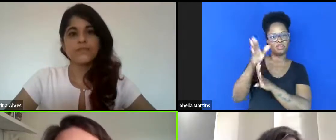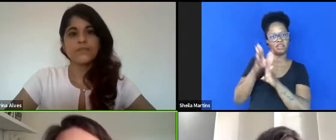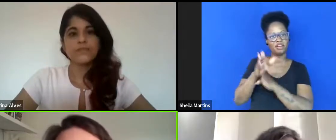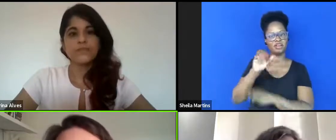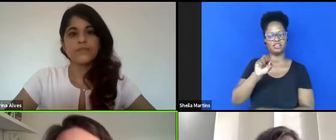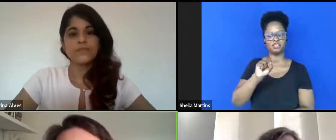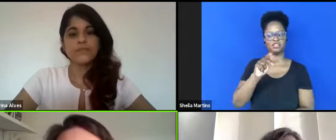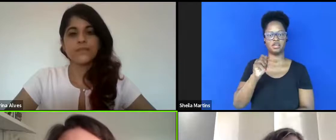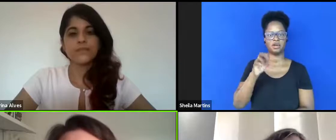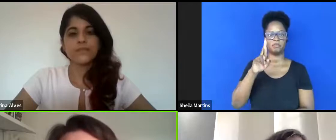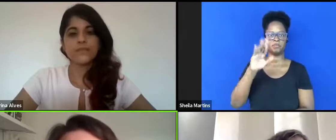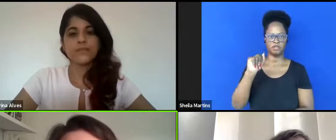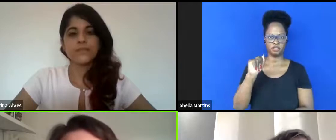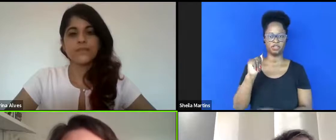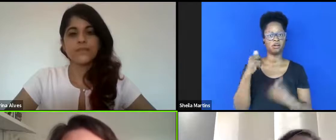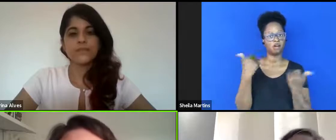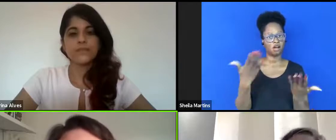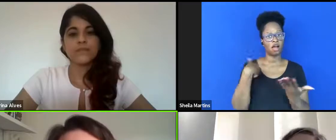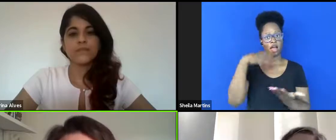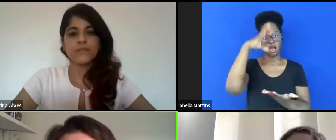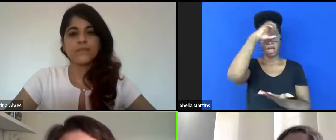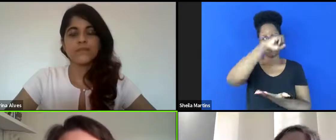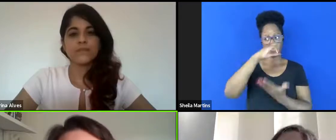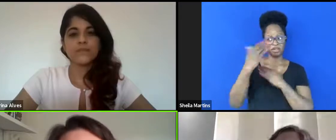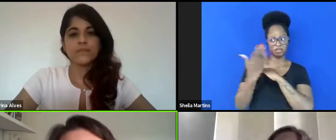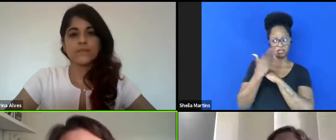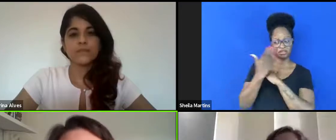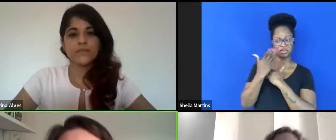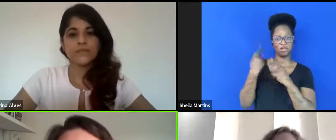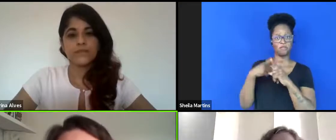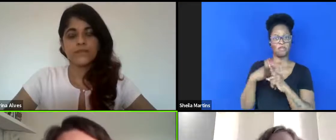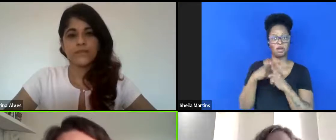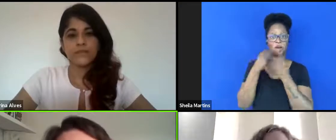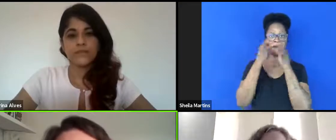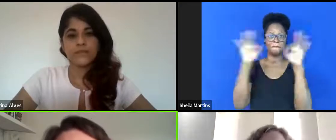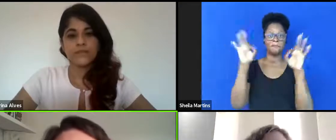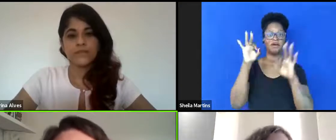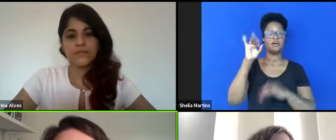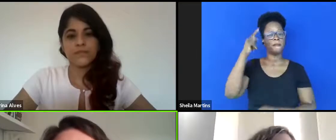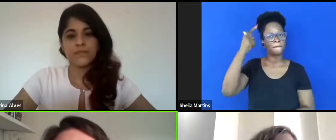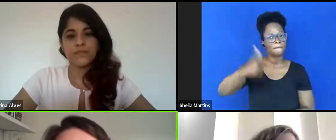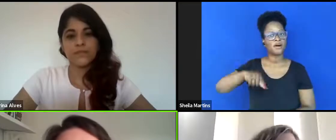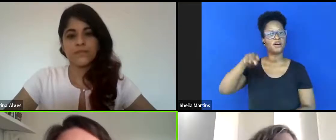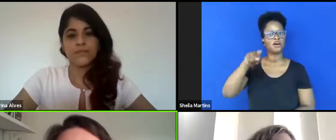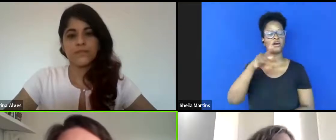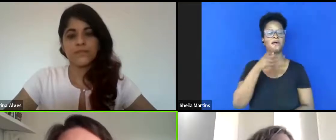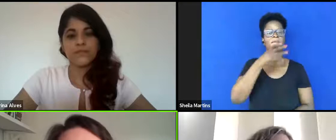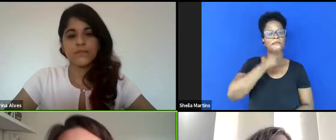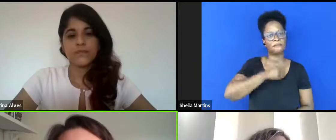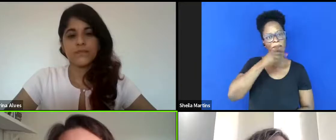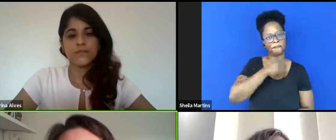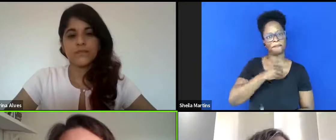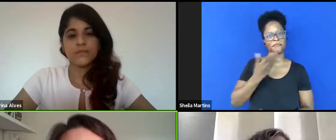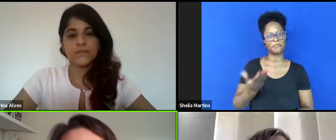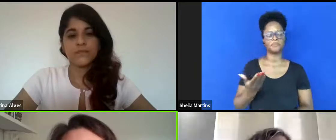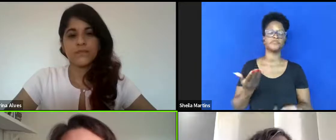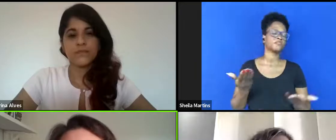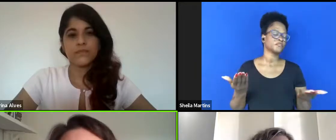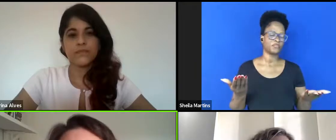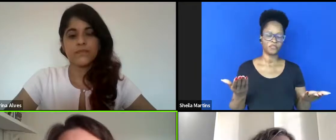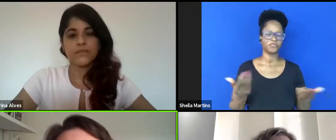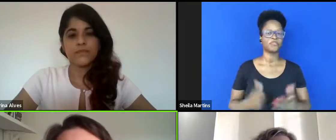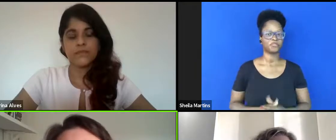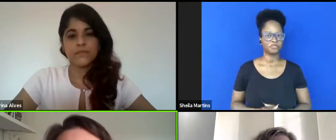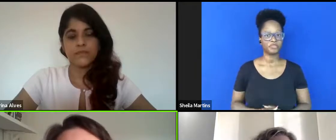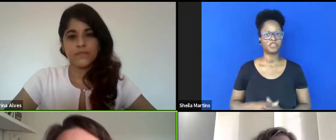Sabrina. Aprendi muito com ela também, né, parafraseando mais uma vez aqui o Paulo Freire. E